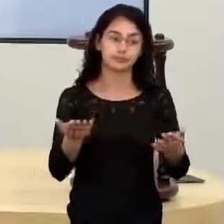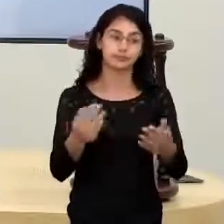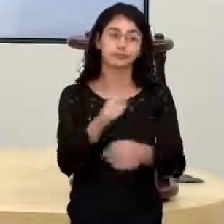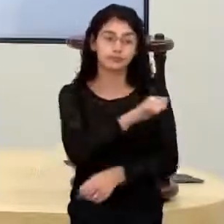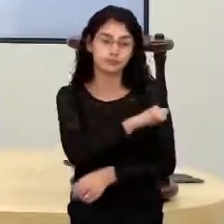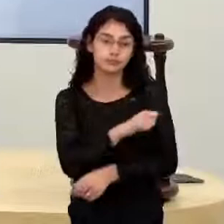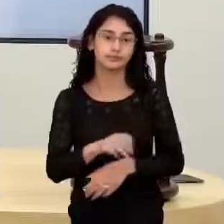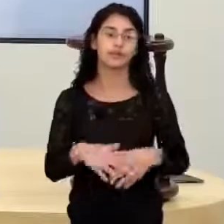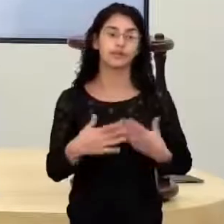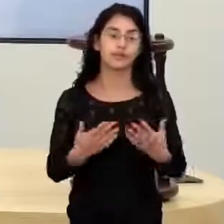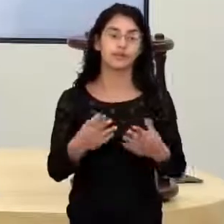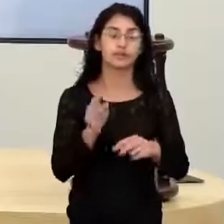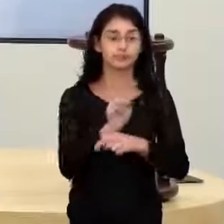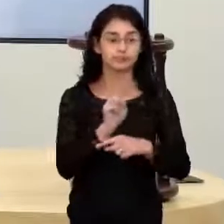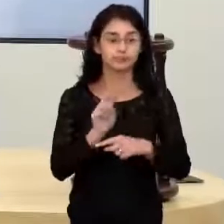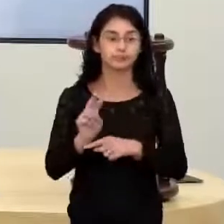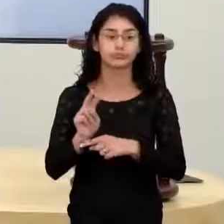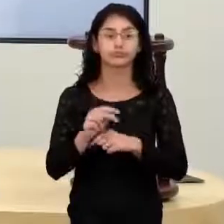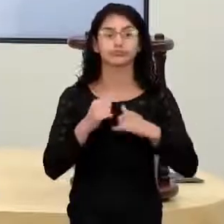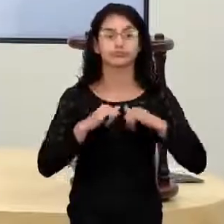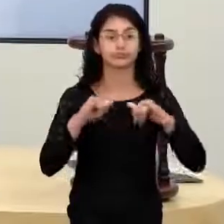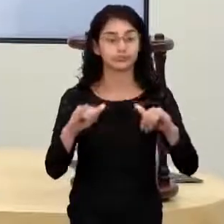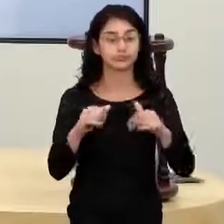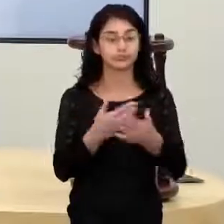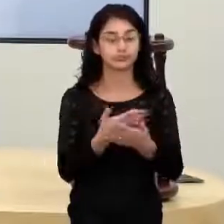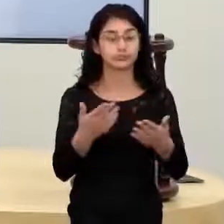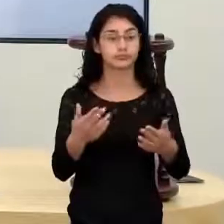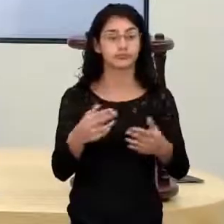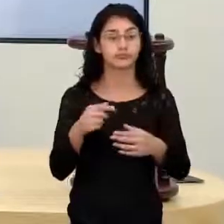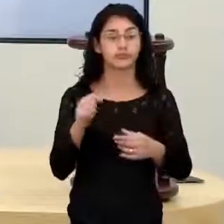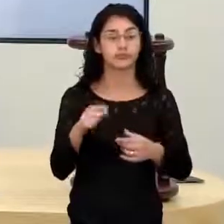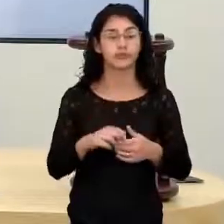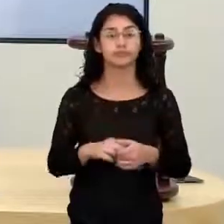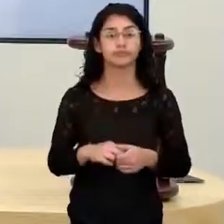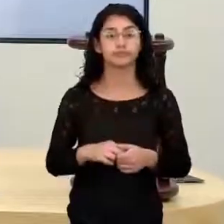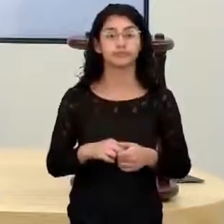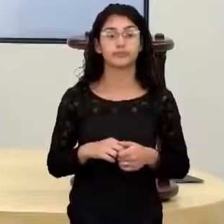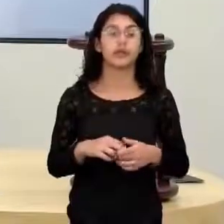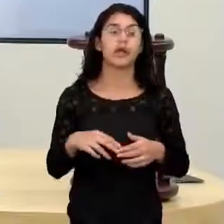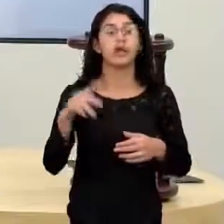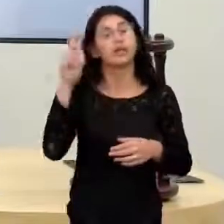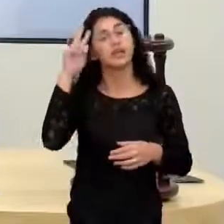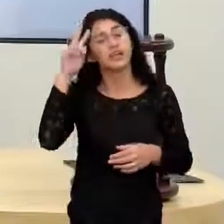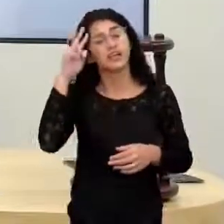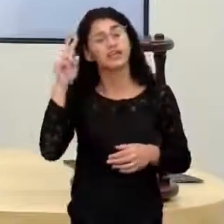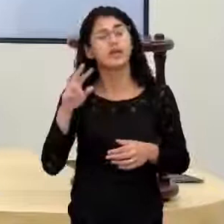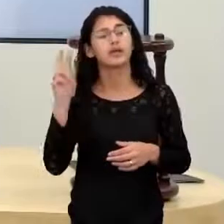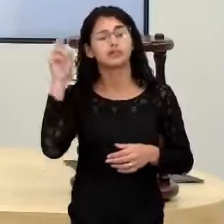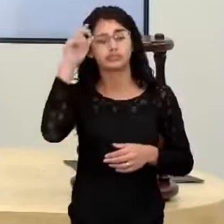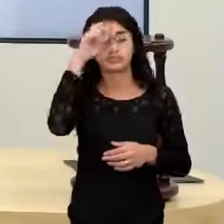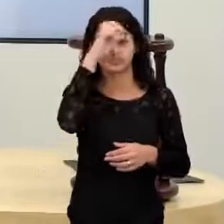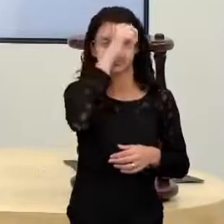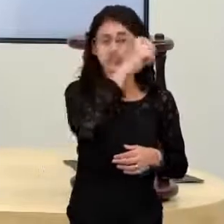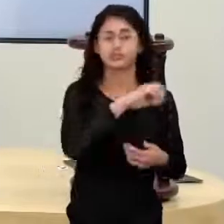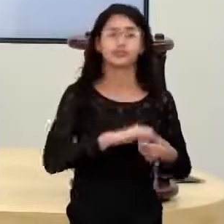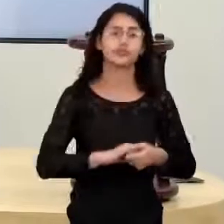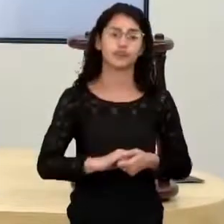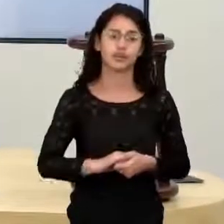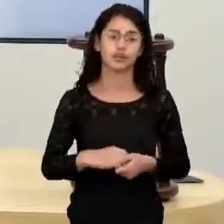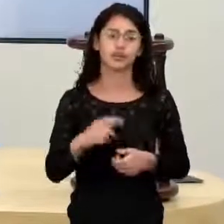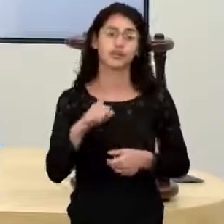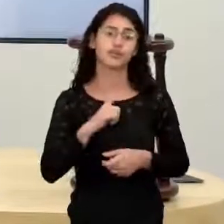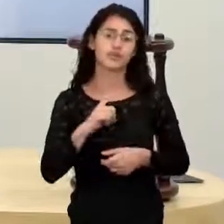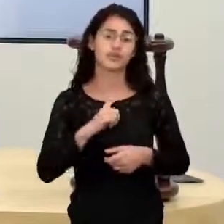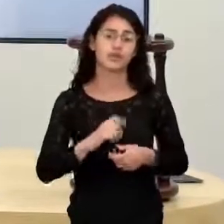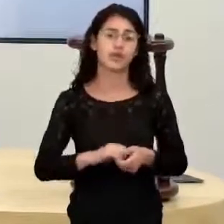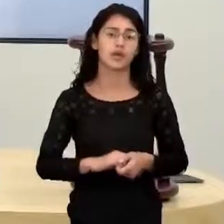acho que uma mensagem que eu gostaria de deixar para o 7 de setembro, apesar de toda a nossa história, né, e a gente carrega uma história aí que, às vezes, não é